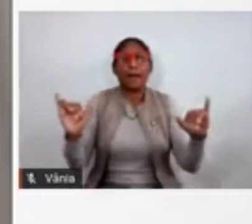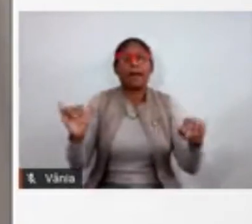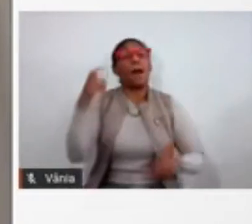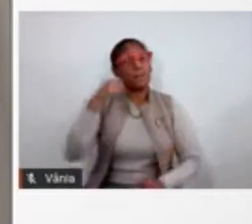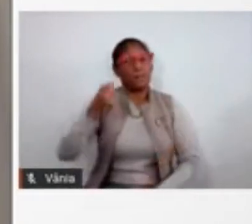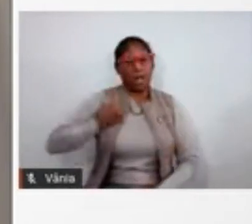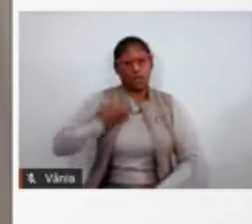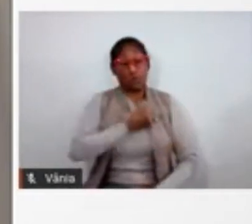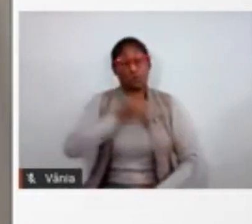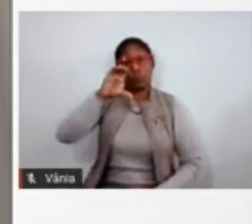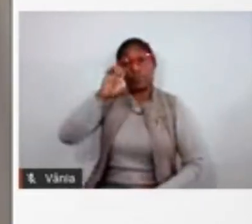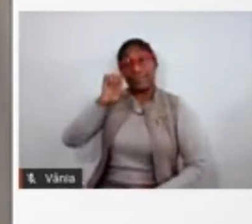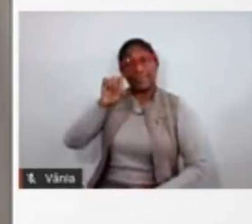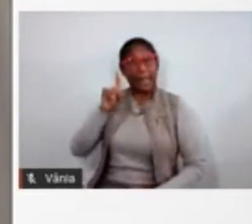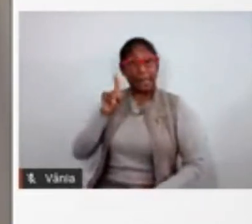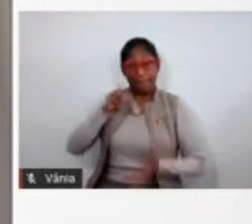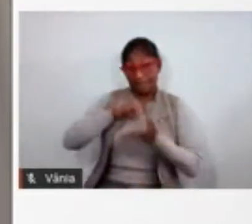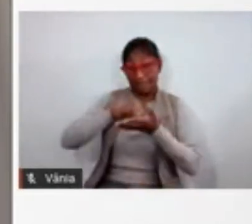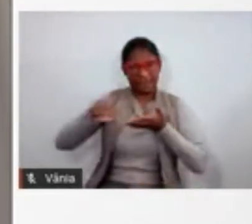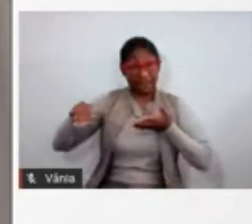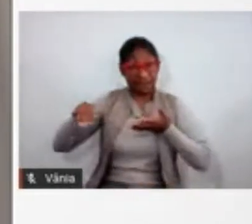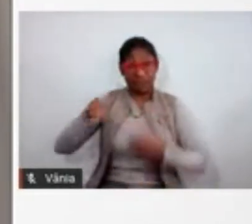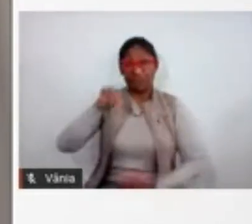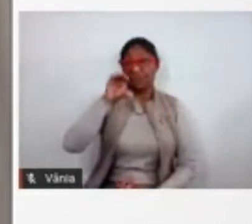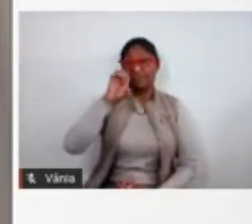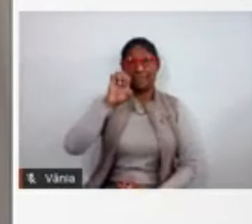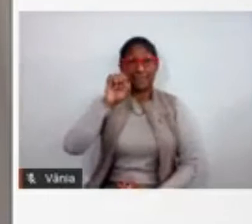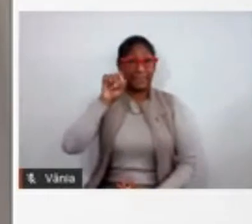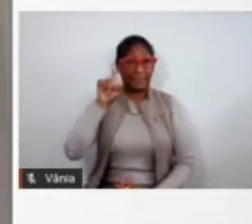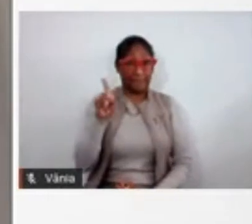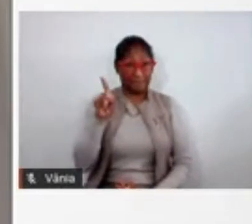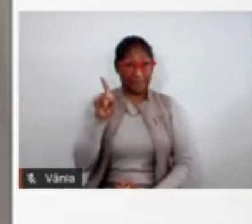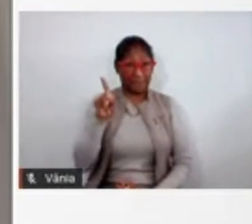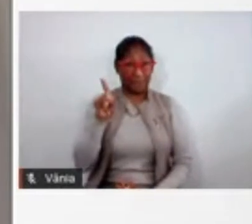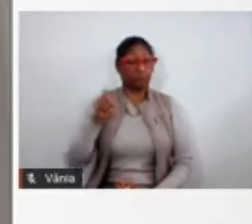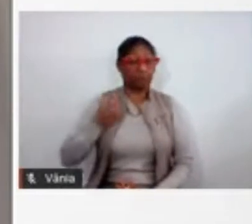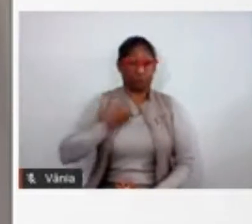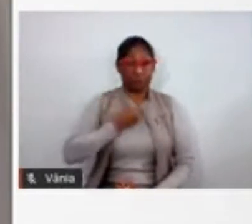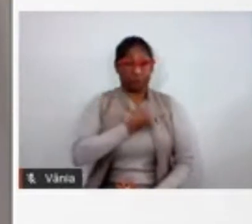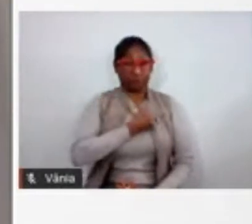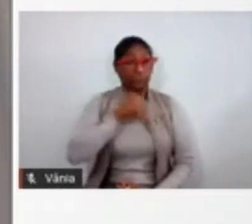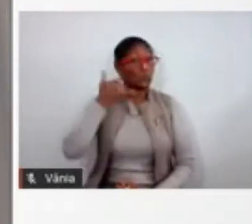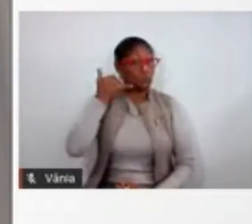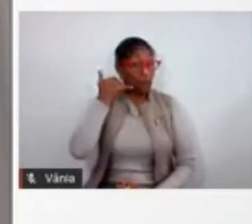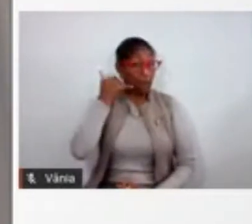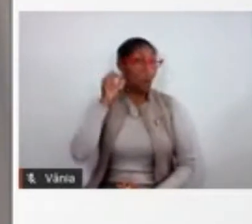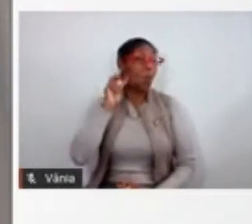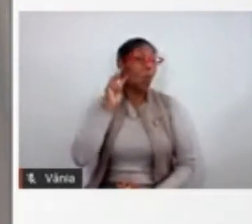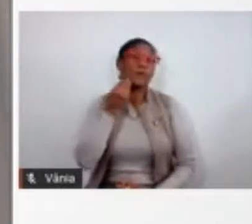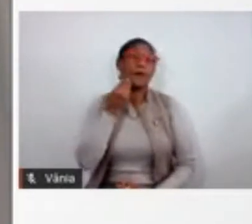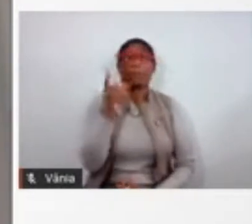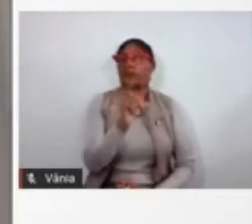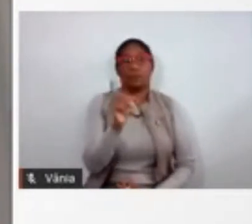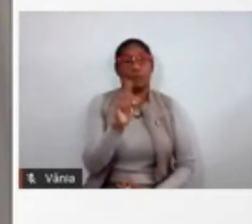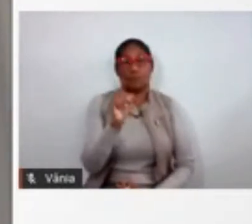CEP através da mensagem de SMS, né, as mensagens de celular, não pelo WhatsApp, é a mensagem